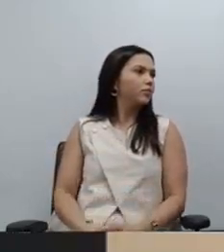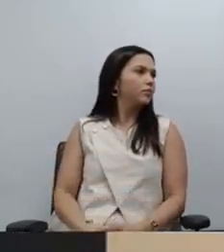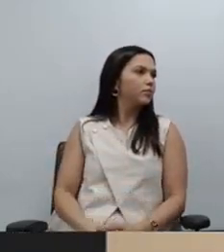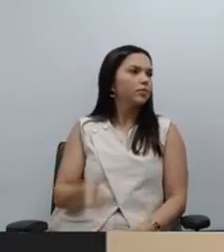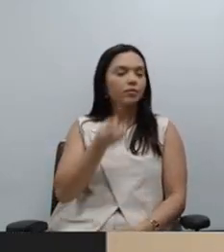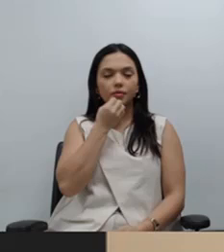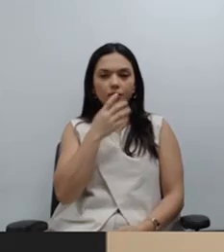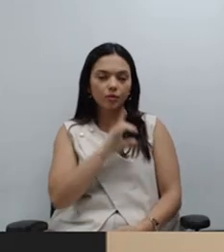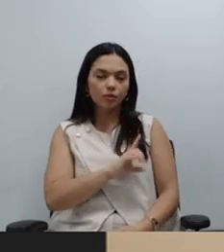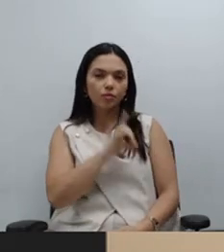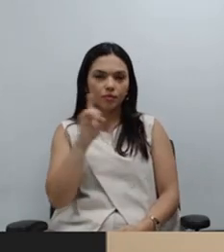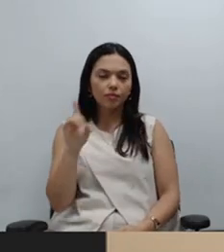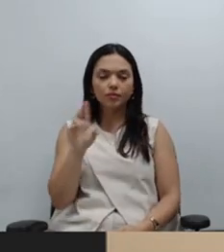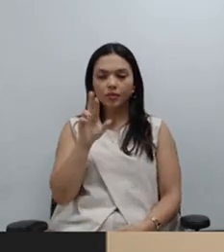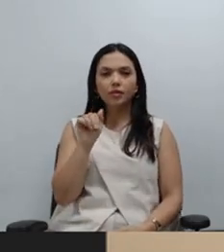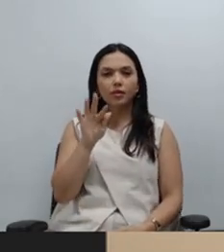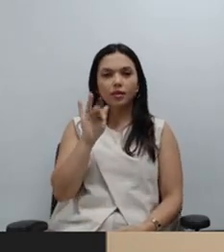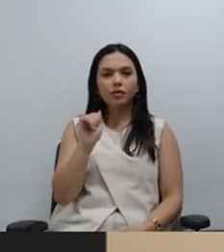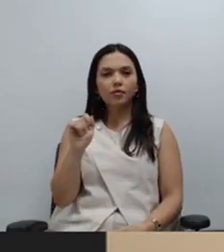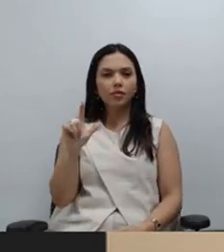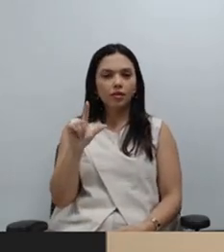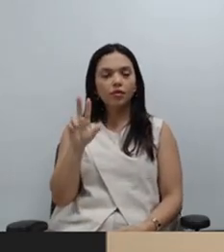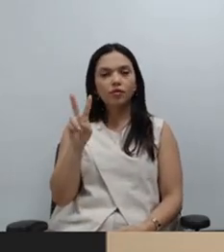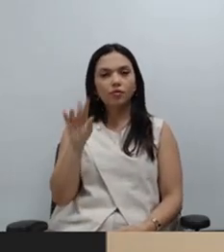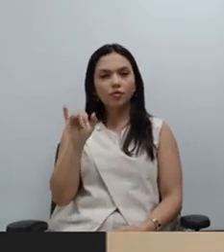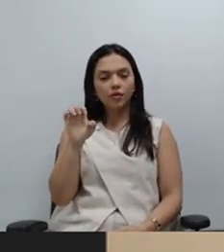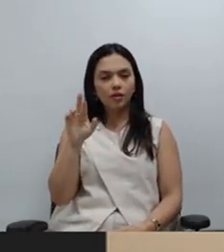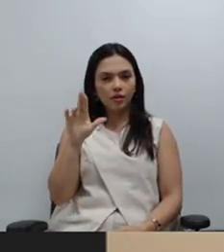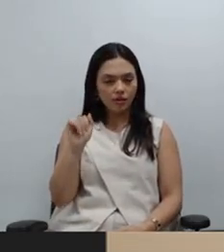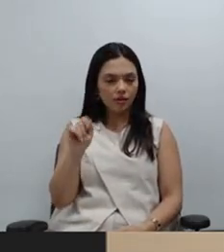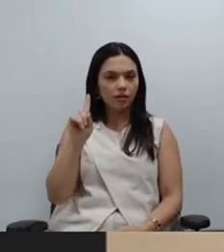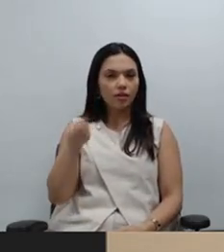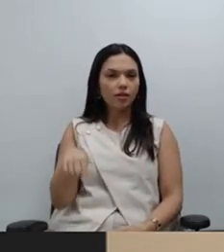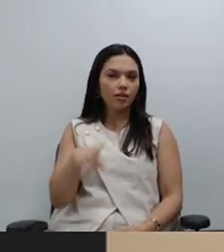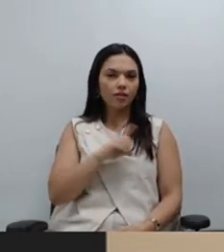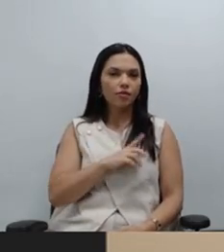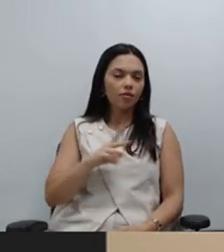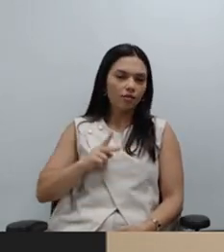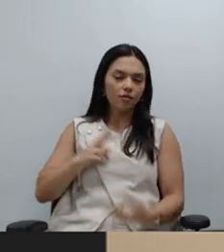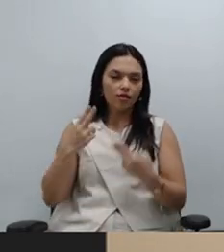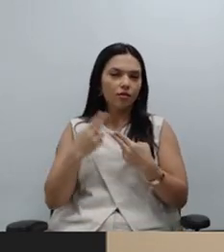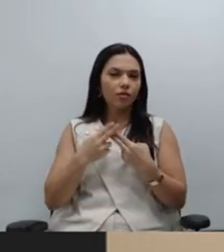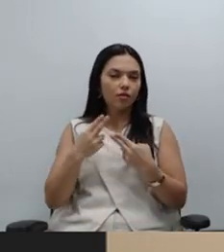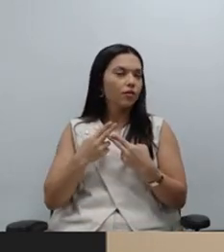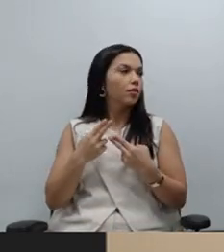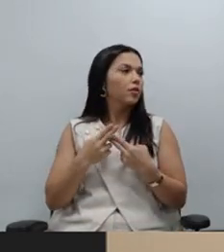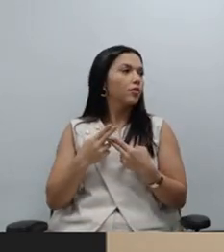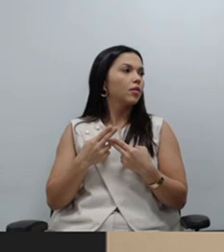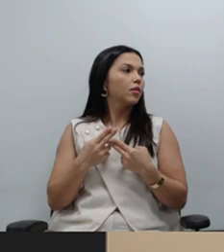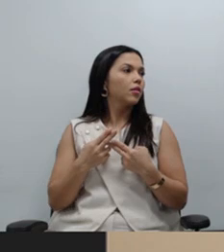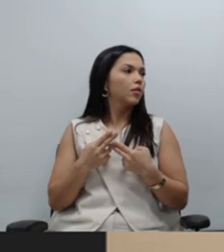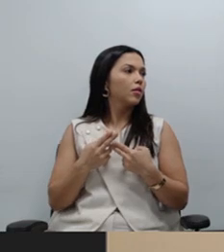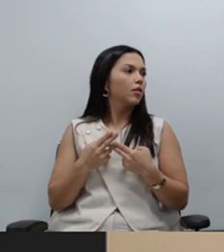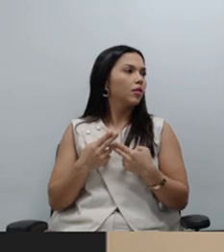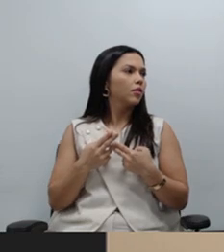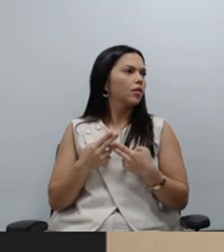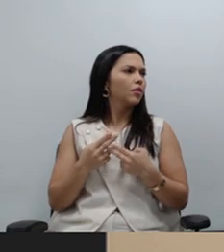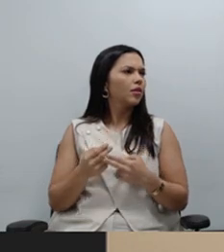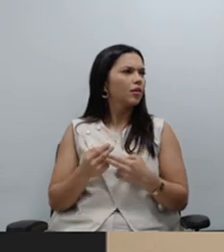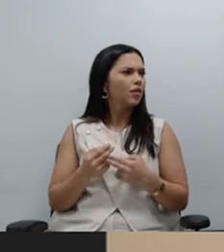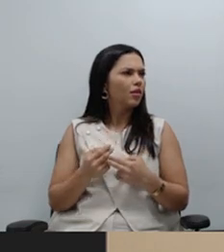Bom dia, aqui é Rafael Vieira, defensor público no Tatuapé. Peço desculpas pelos trajes informais, mas estou em férias.